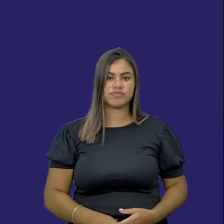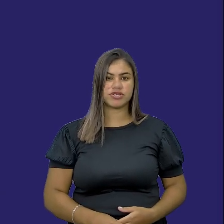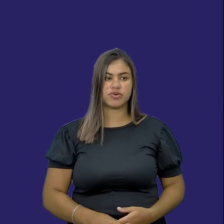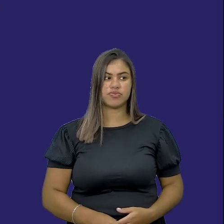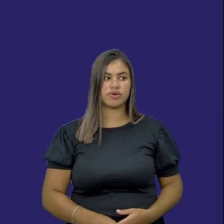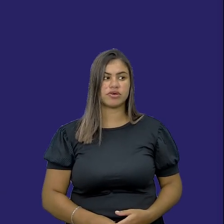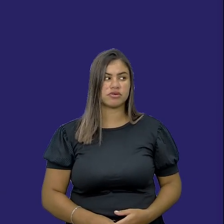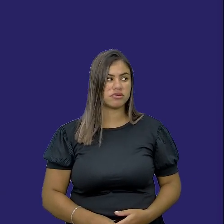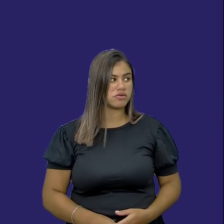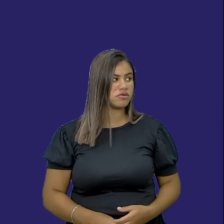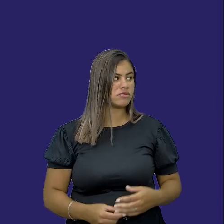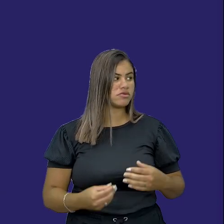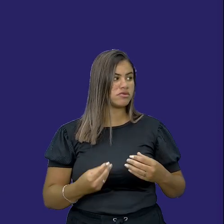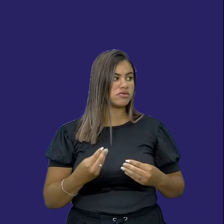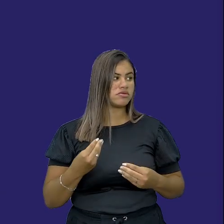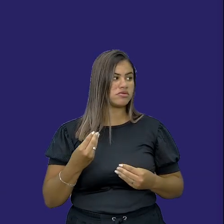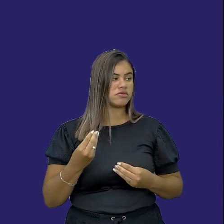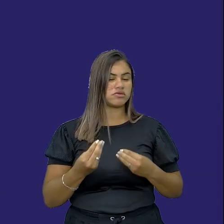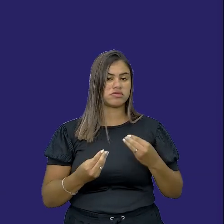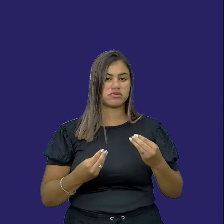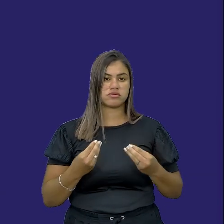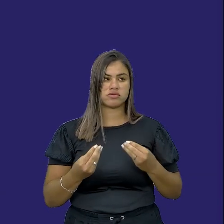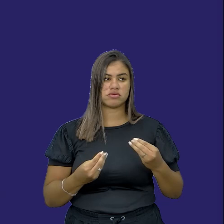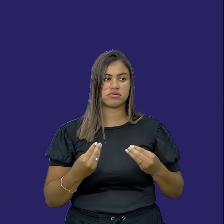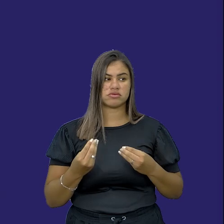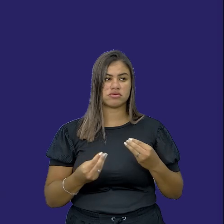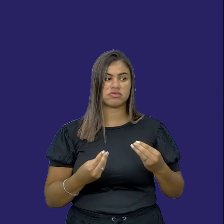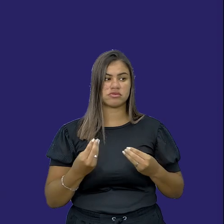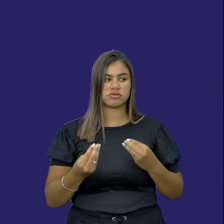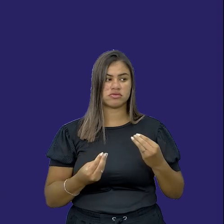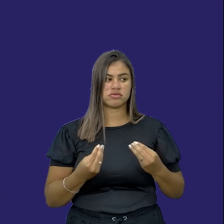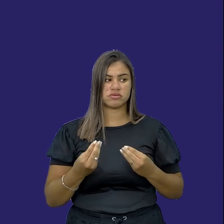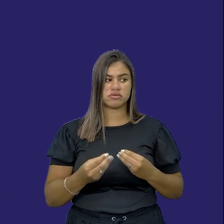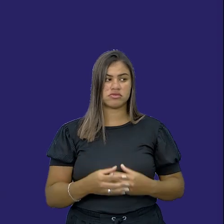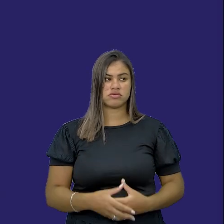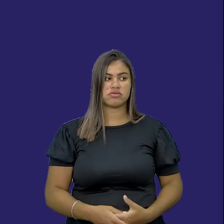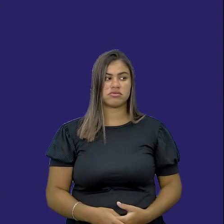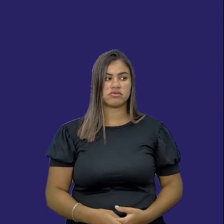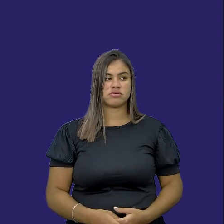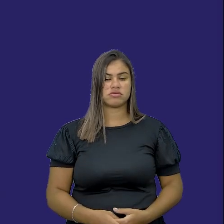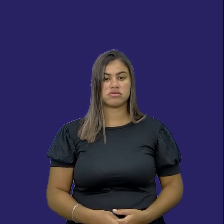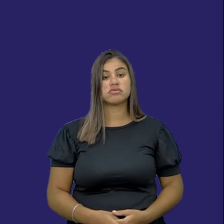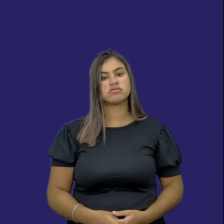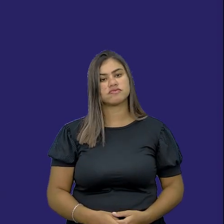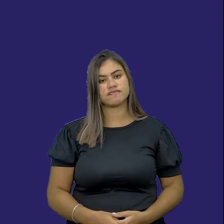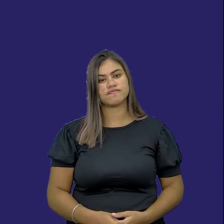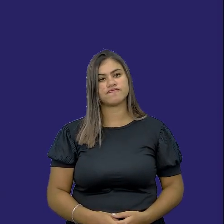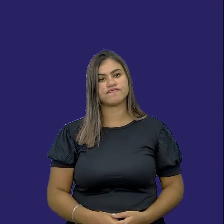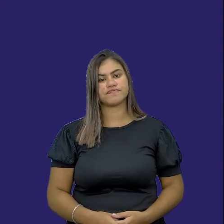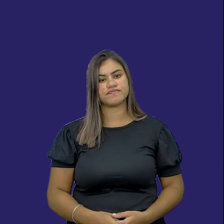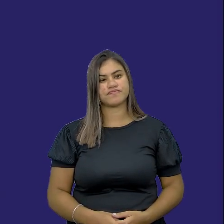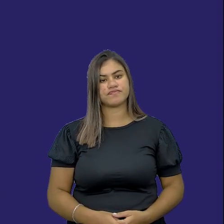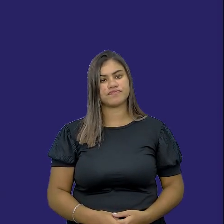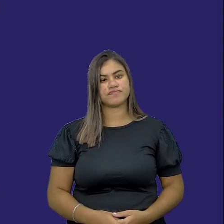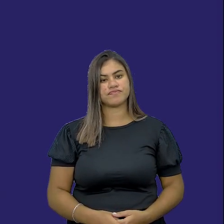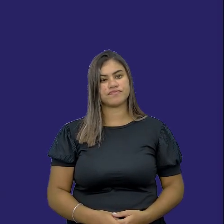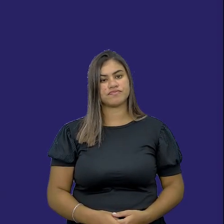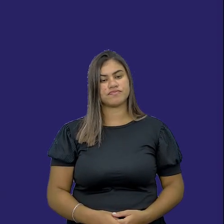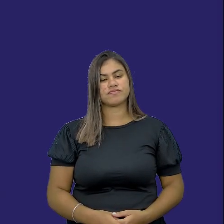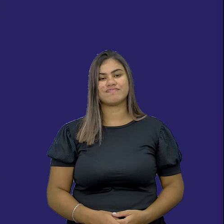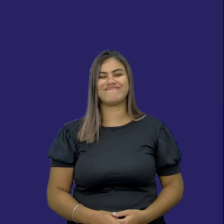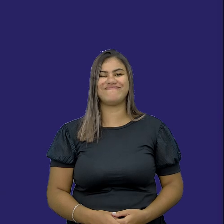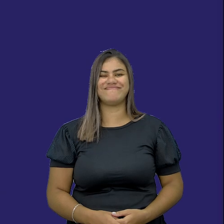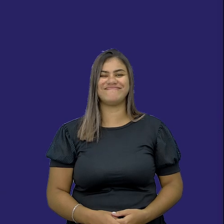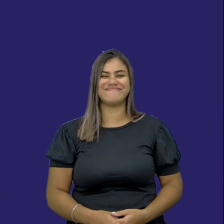coisa, eu não sei porquê, mas hoje eu estou muito apegado à questão da comunicação, seja escrita ou oral,